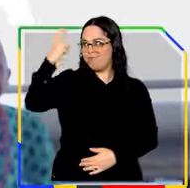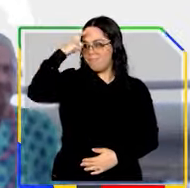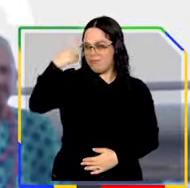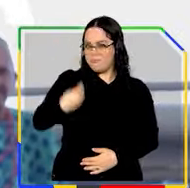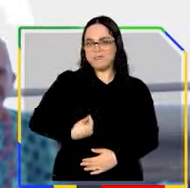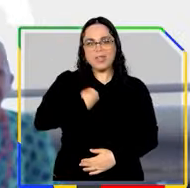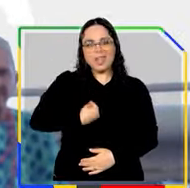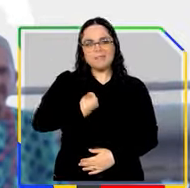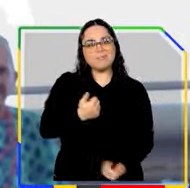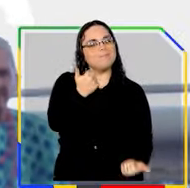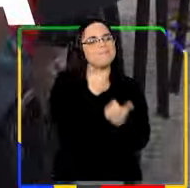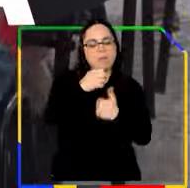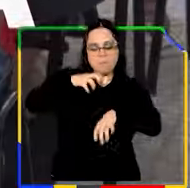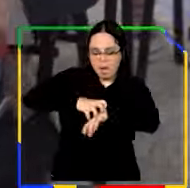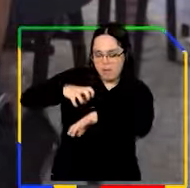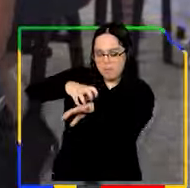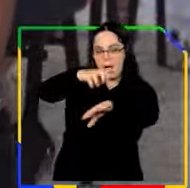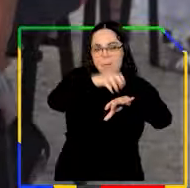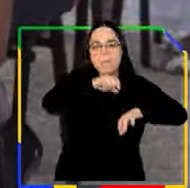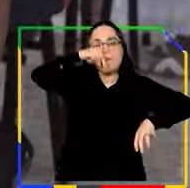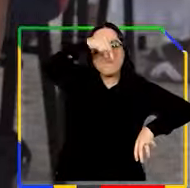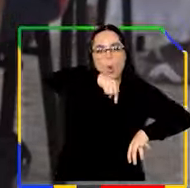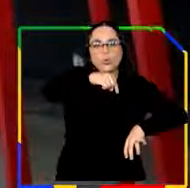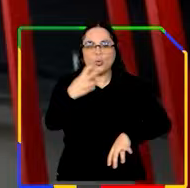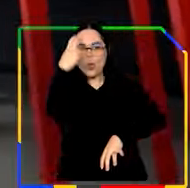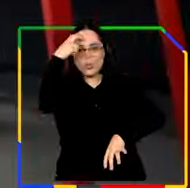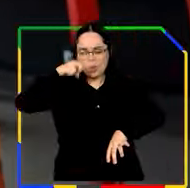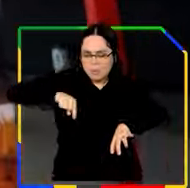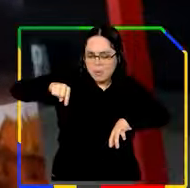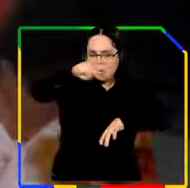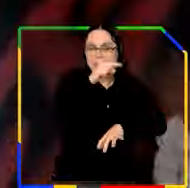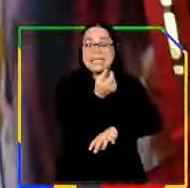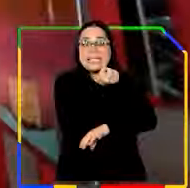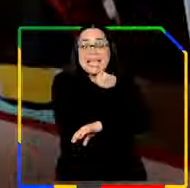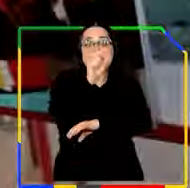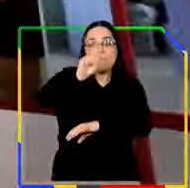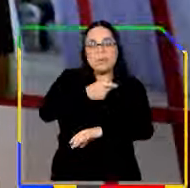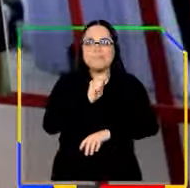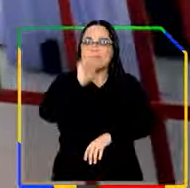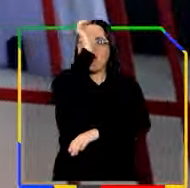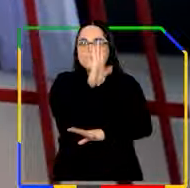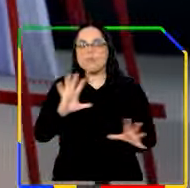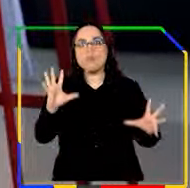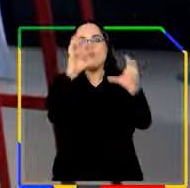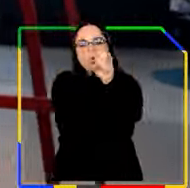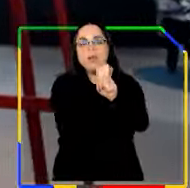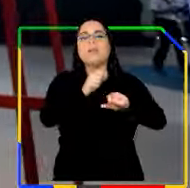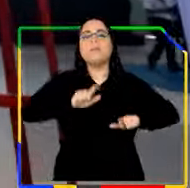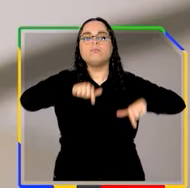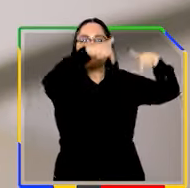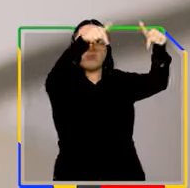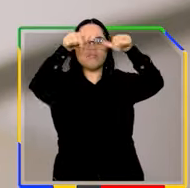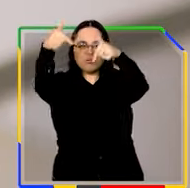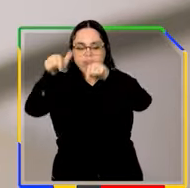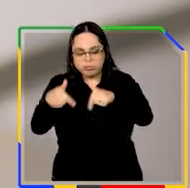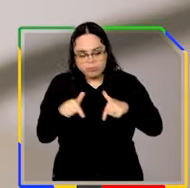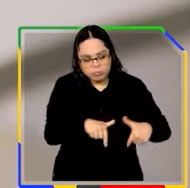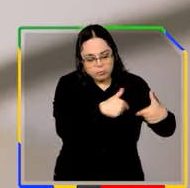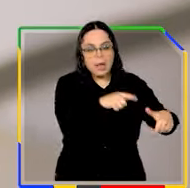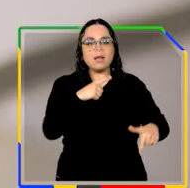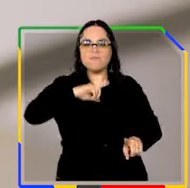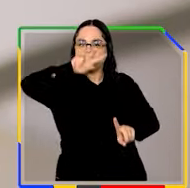Viva, que apoia 6 mil pontos de cultura espalhados por todo o Brasil, fortalecendo ações locais que tenham